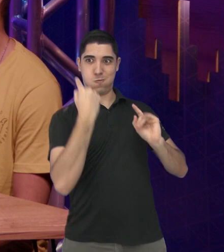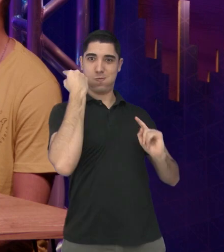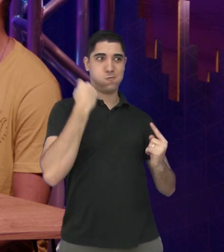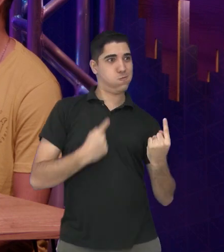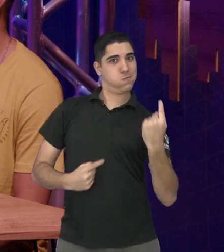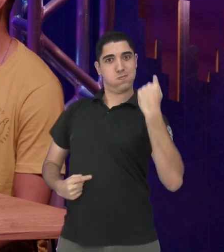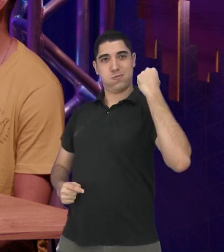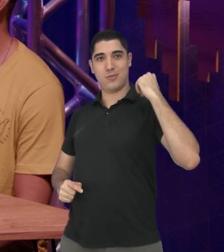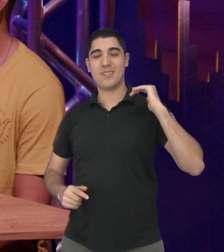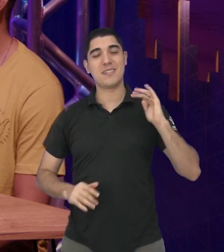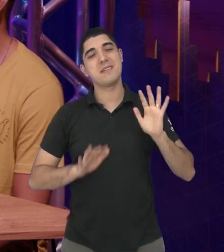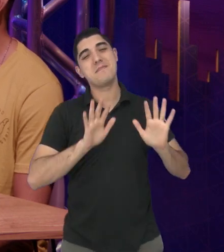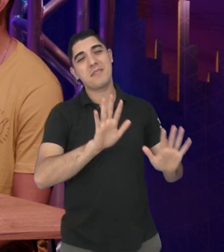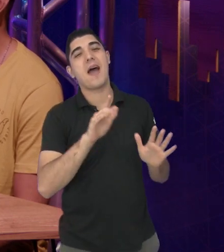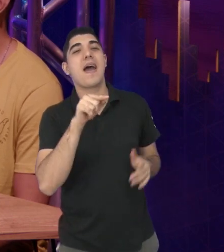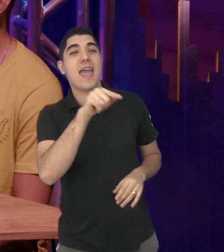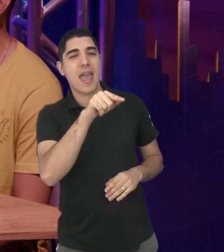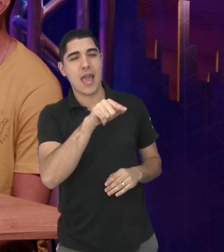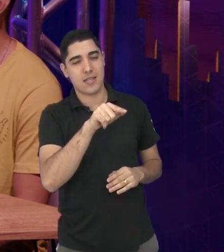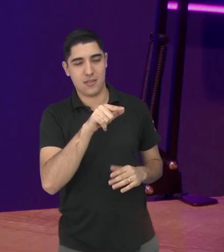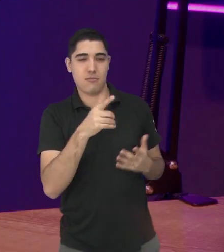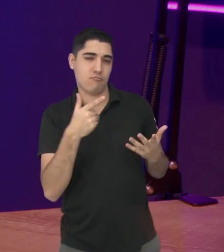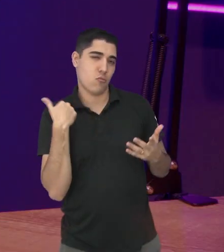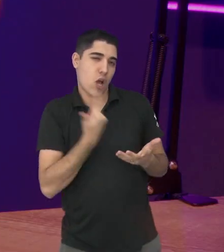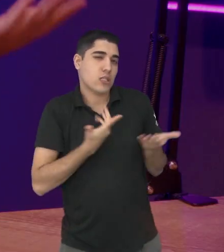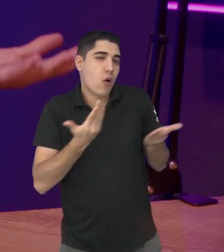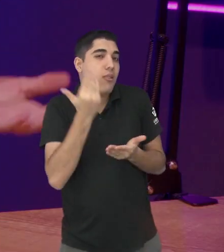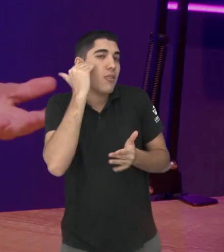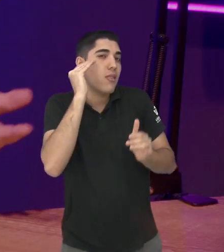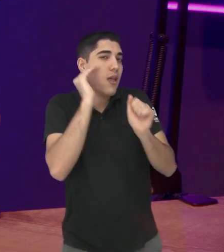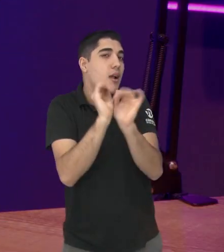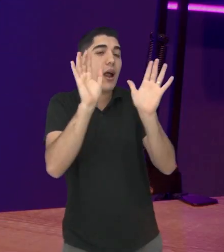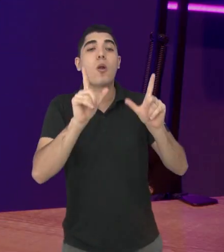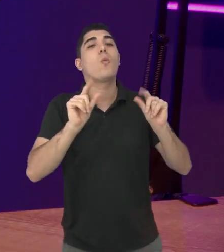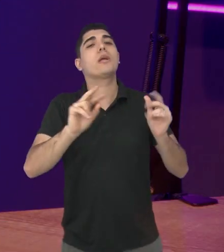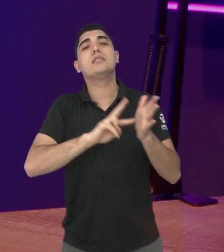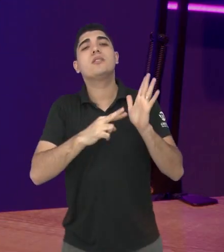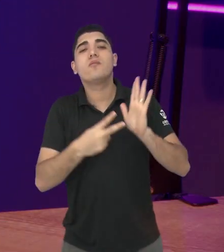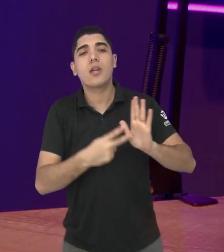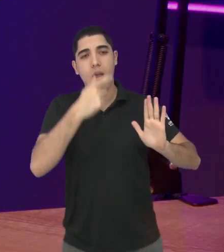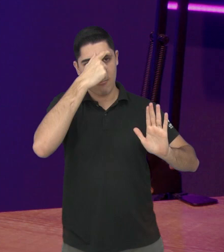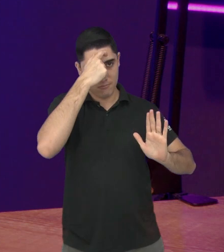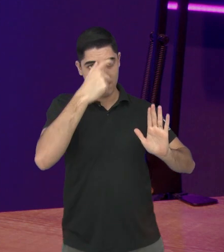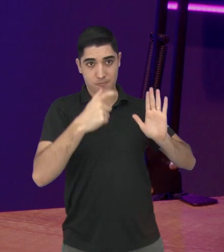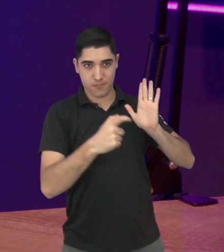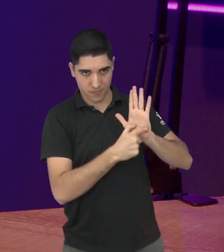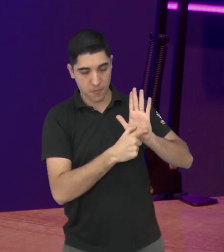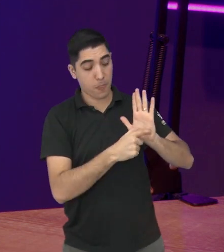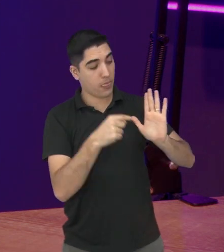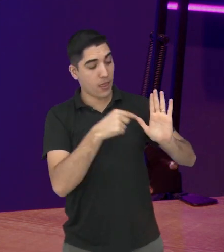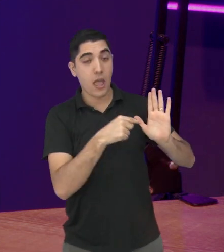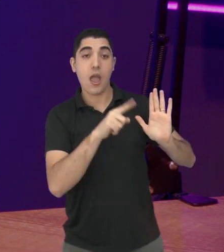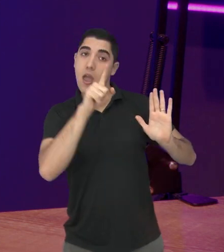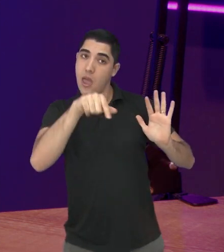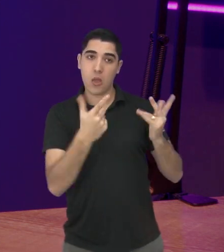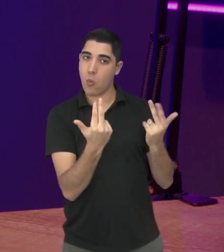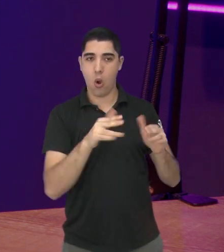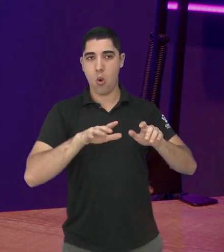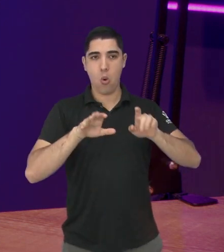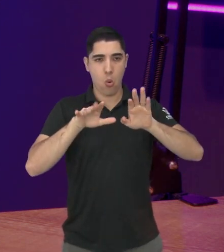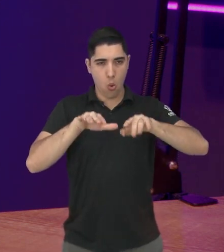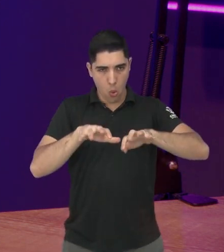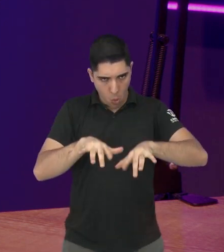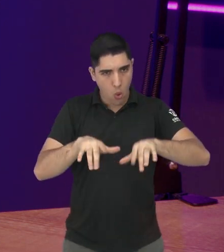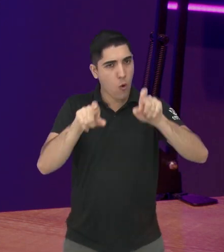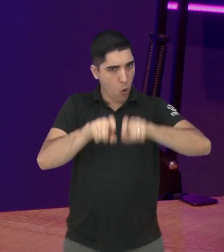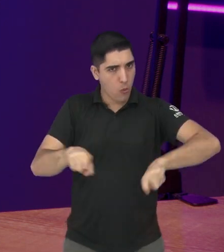só pra gente tentar entender, então, um pouquinho, como é que funciona, né? Uma inteligência artificial. Então, é um computador, né? Isso é